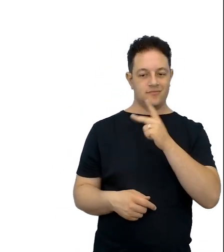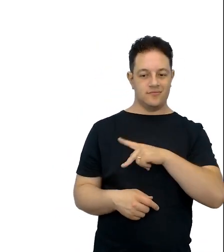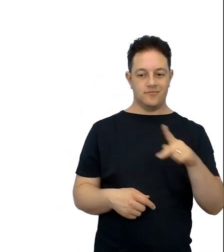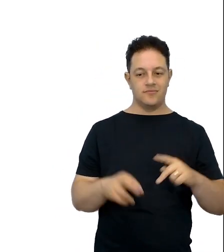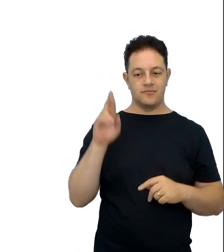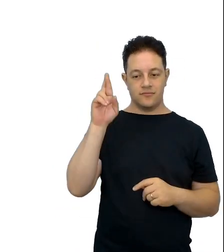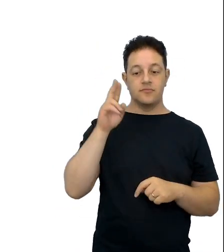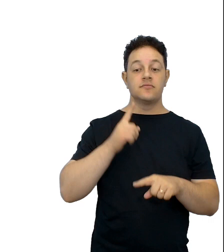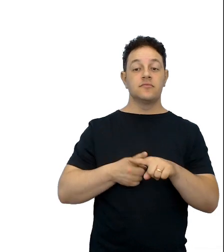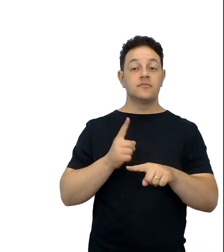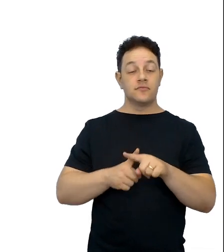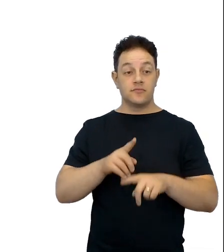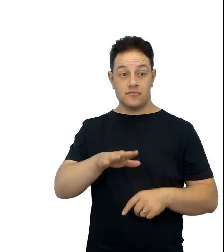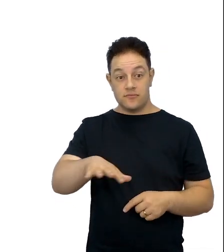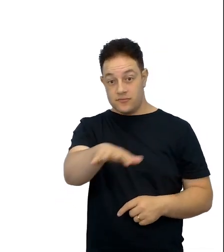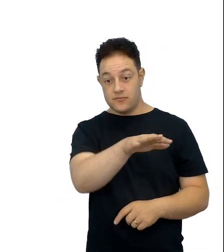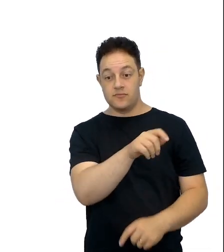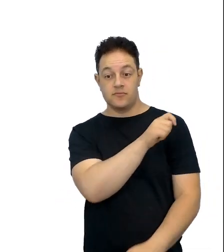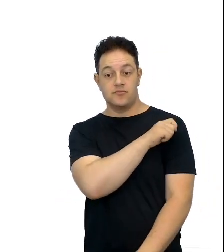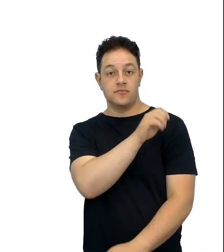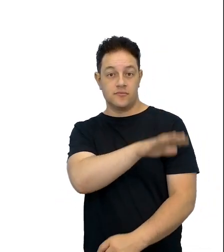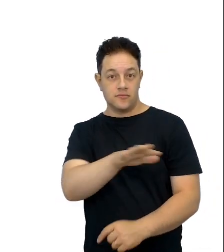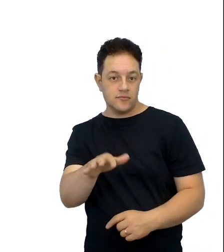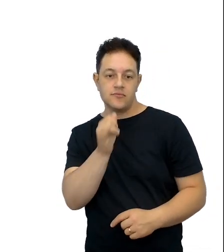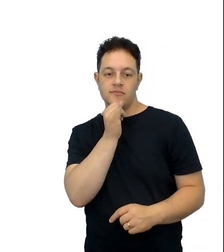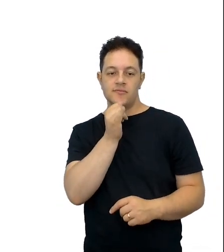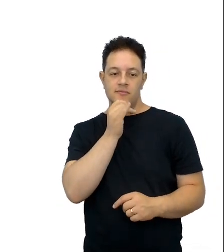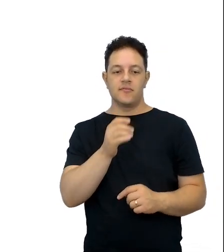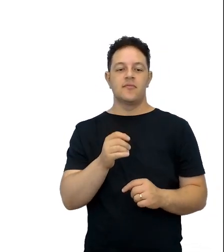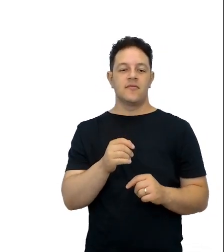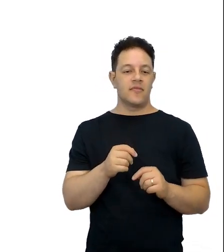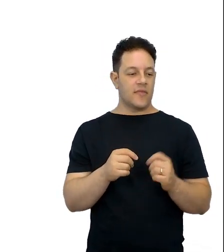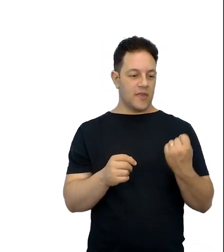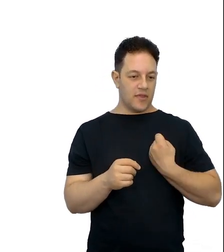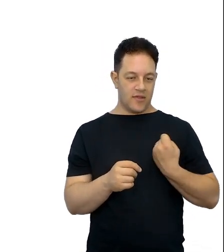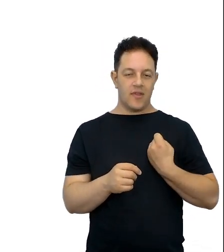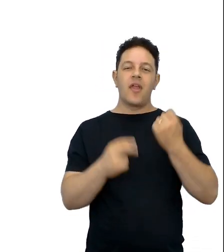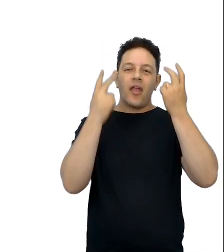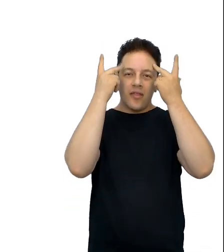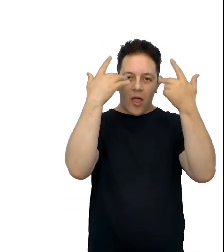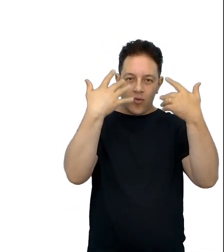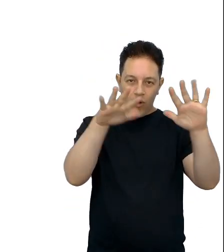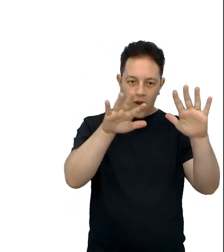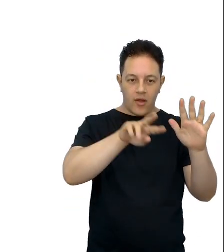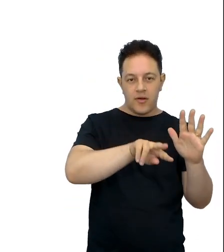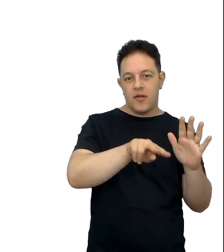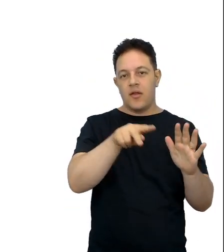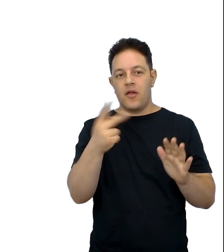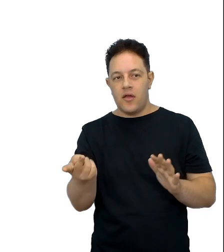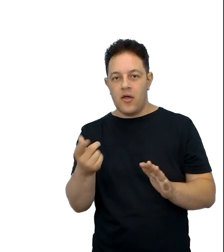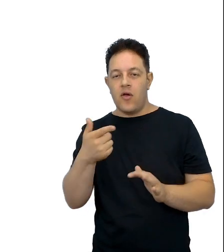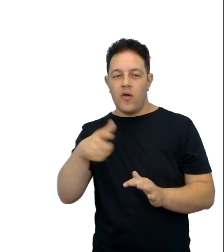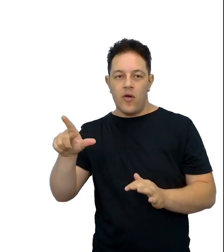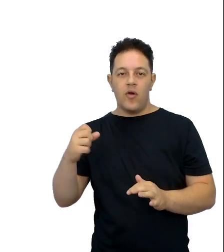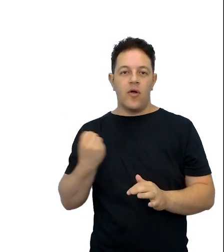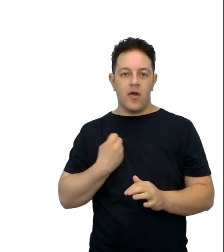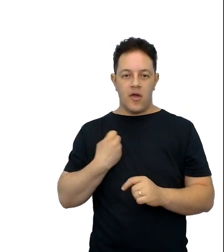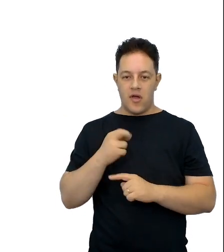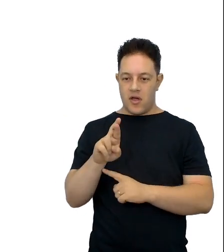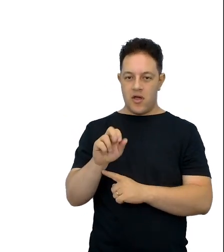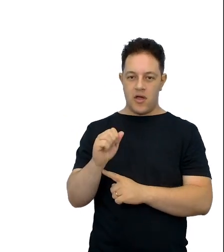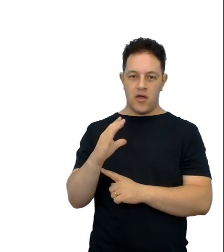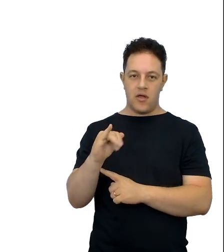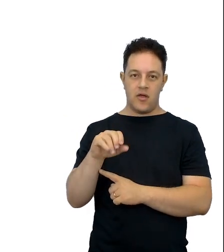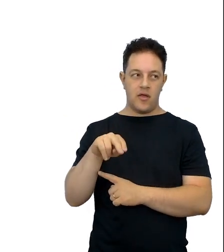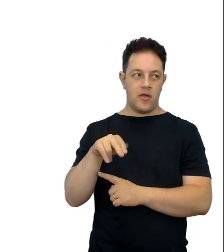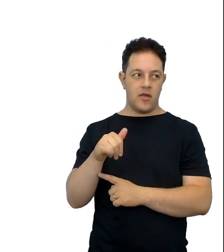porque para os estudantes, passar do conjunto dos números naturais para o conjunto dos racionais é